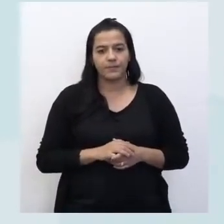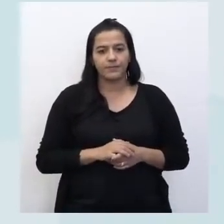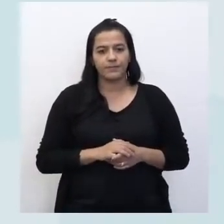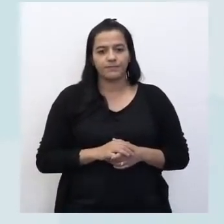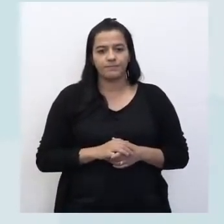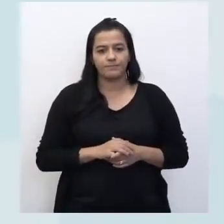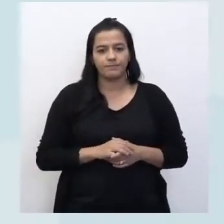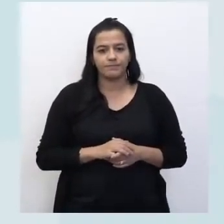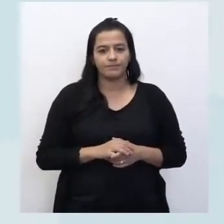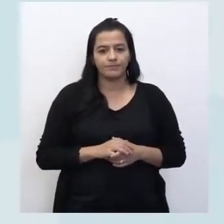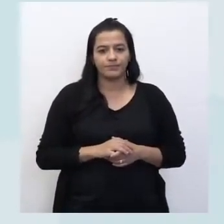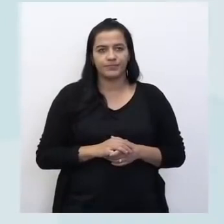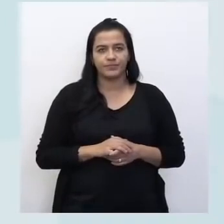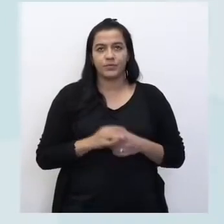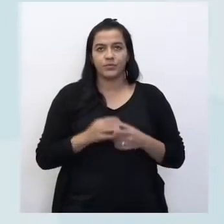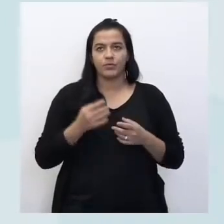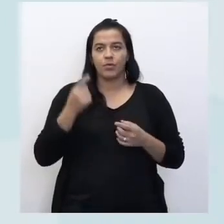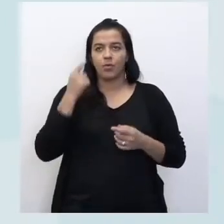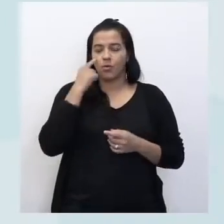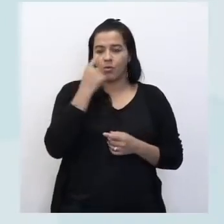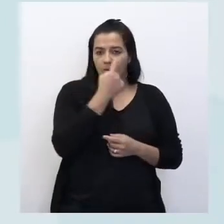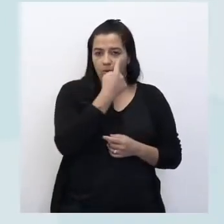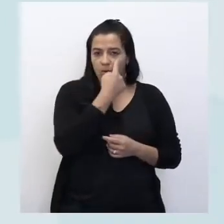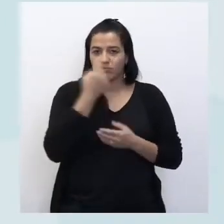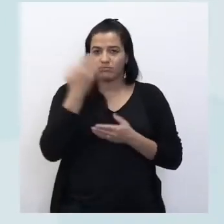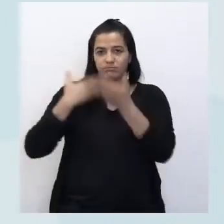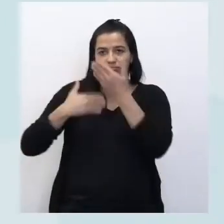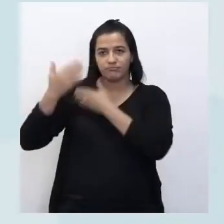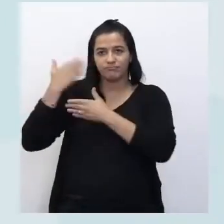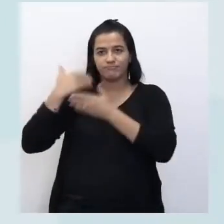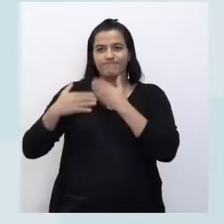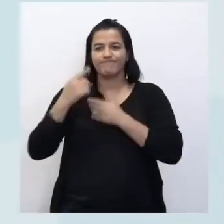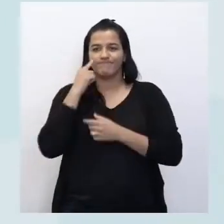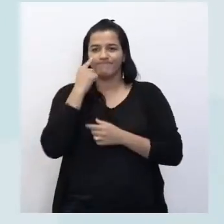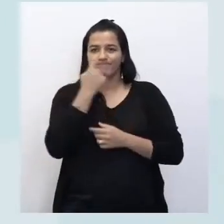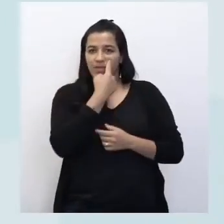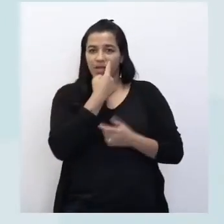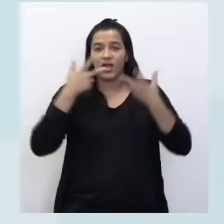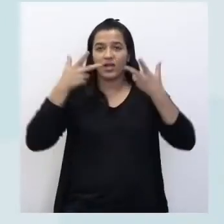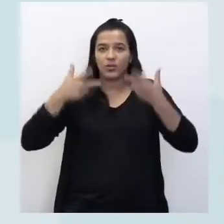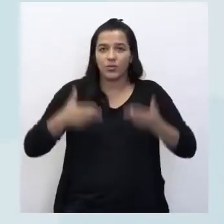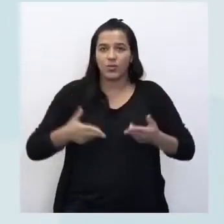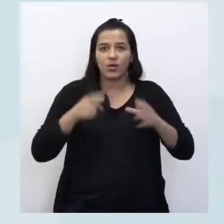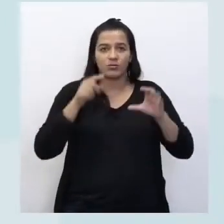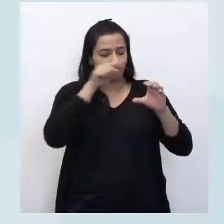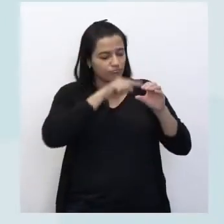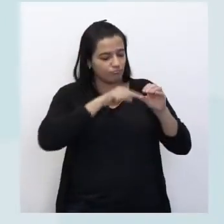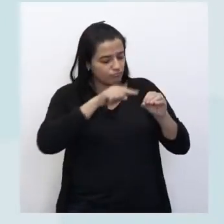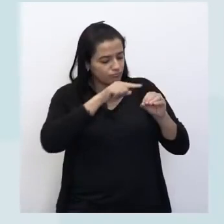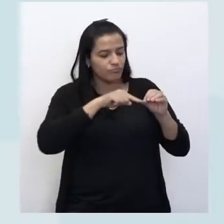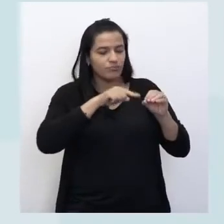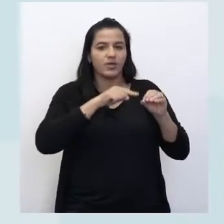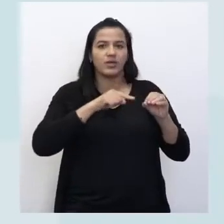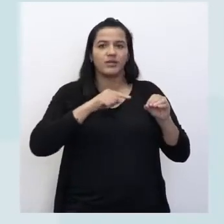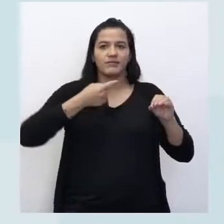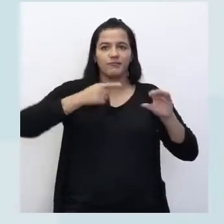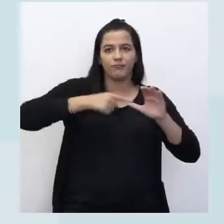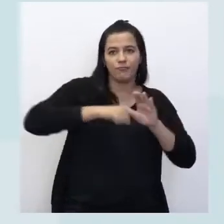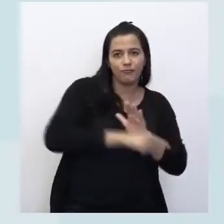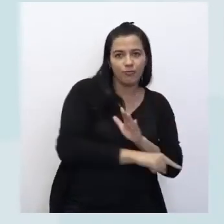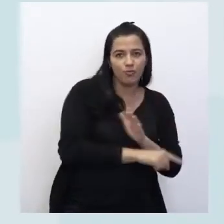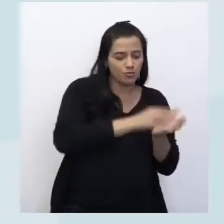olhos que foram olhos, 2 buracos, agora fundos no ondular da